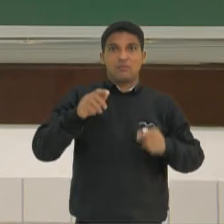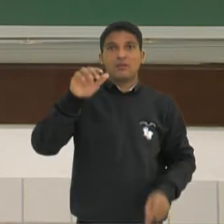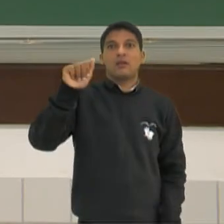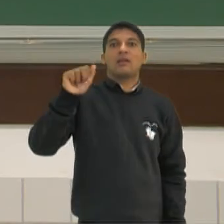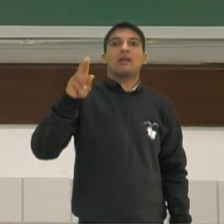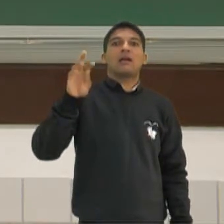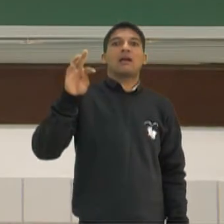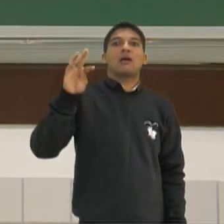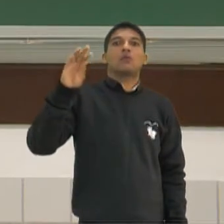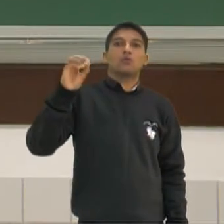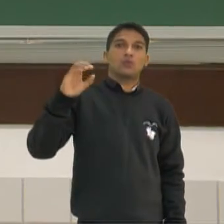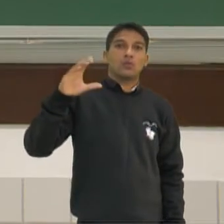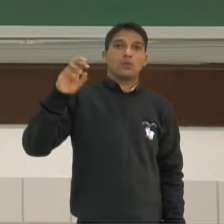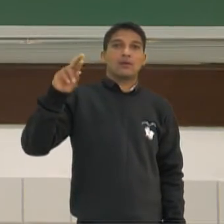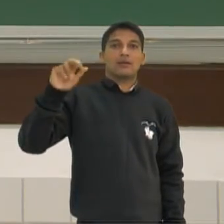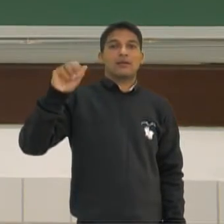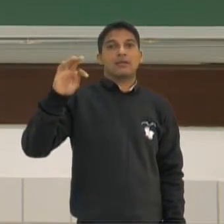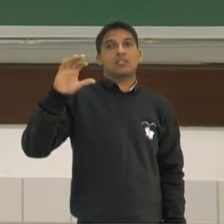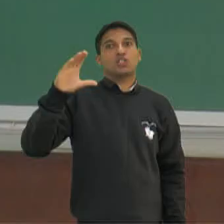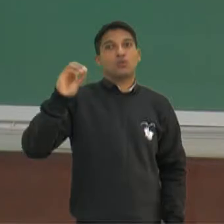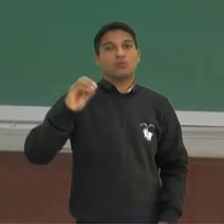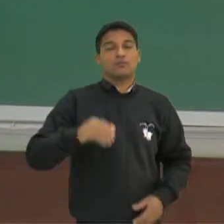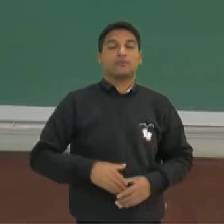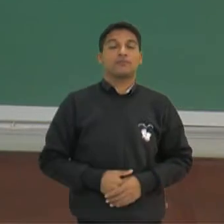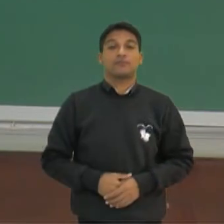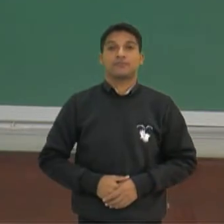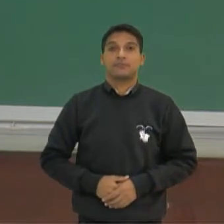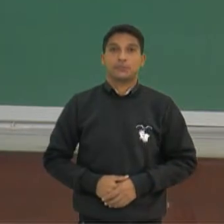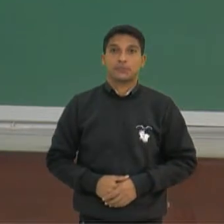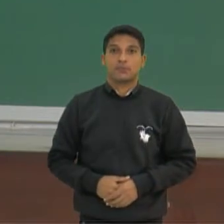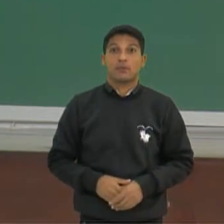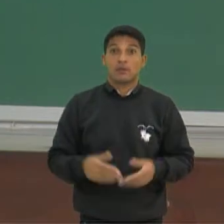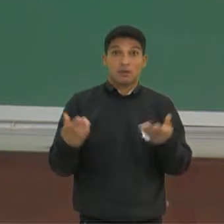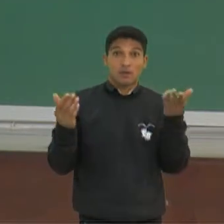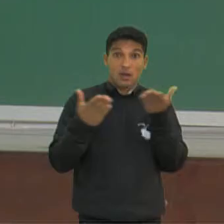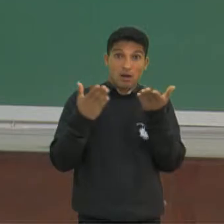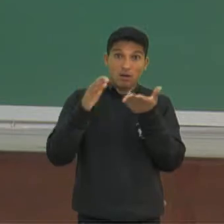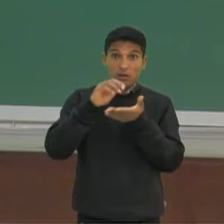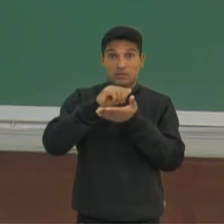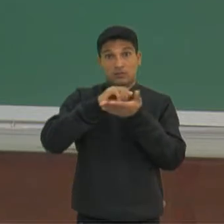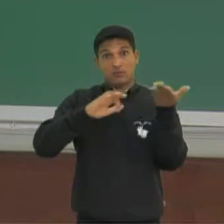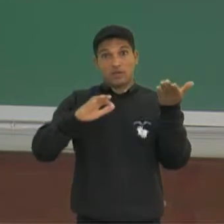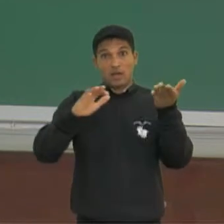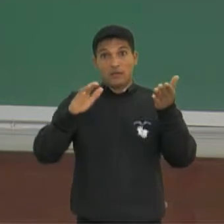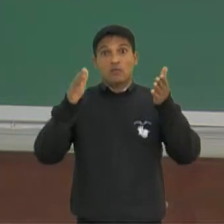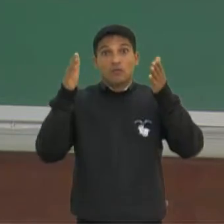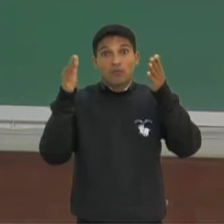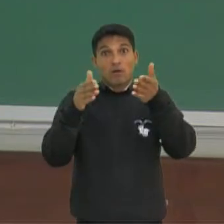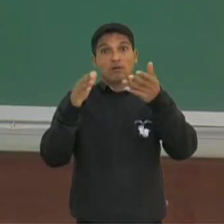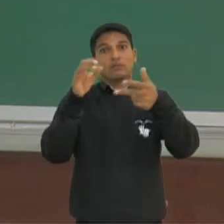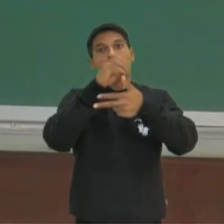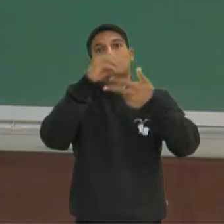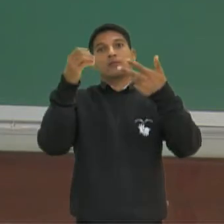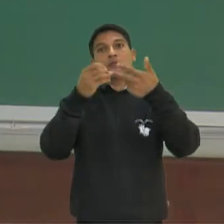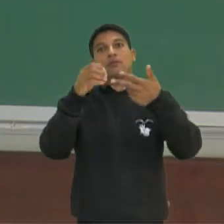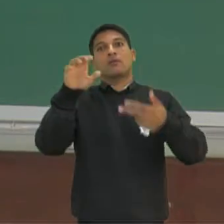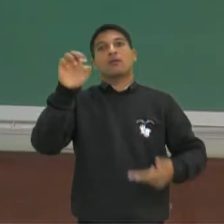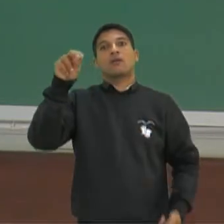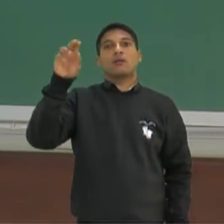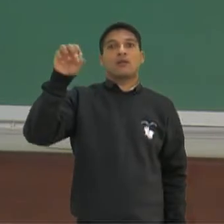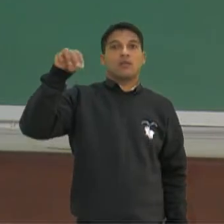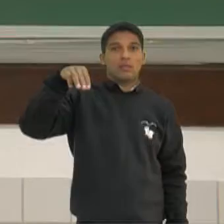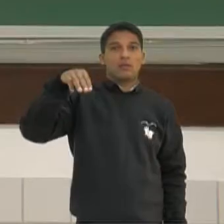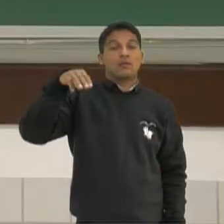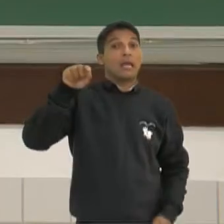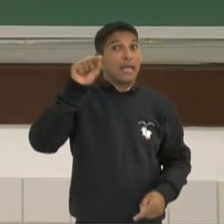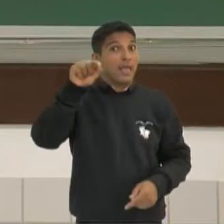do foco no Enem. Não esquecendo que quando a gente traz essa atividade para vocês, vocês têm que ler com um pouco mais de